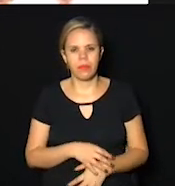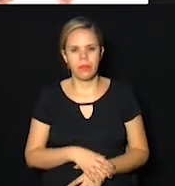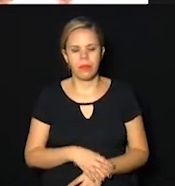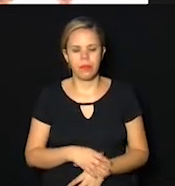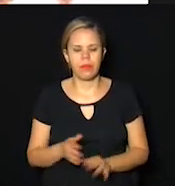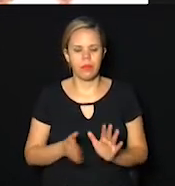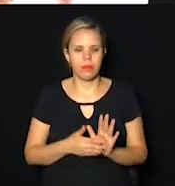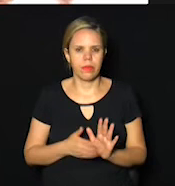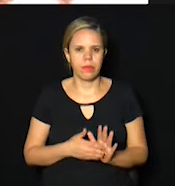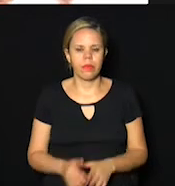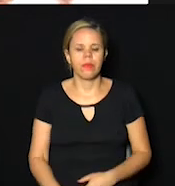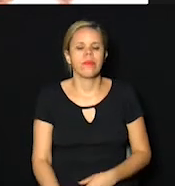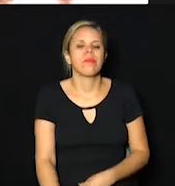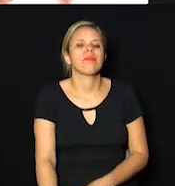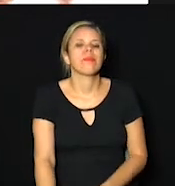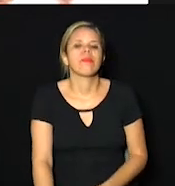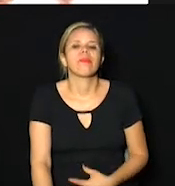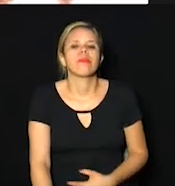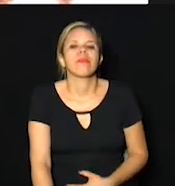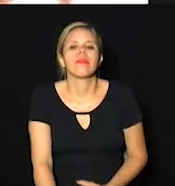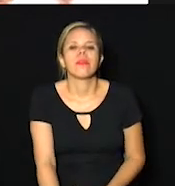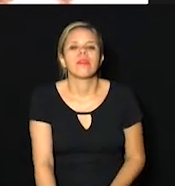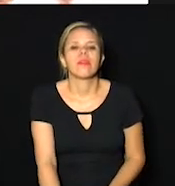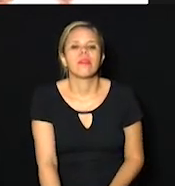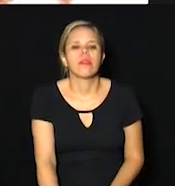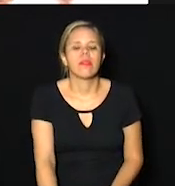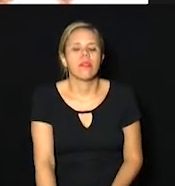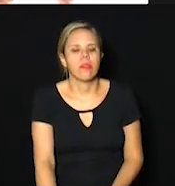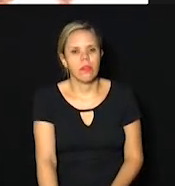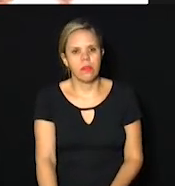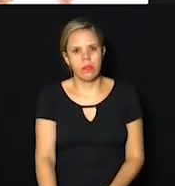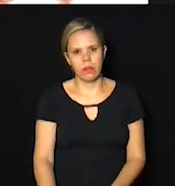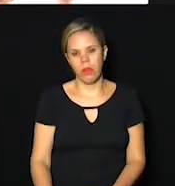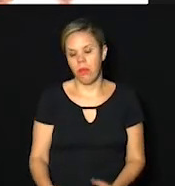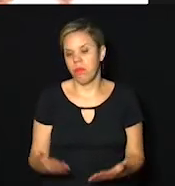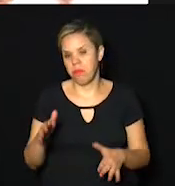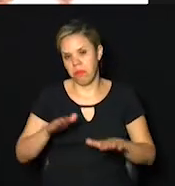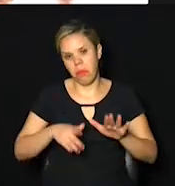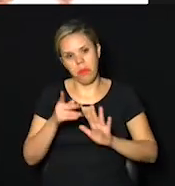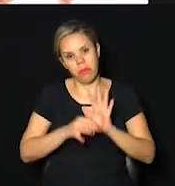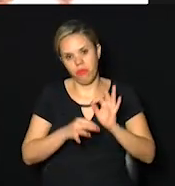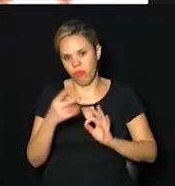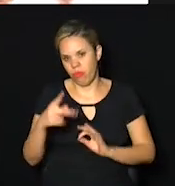propõe, né? Depende